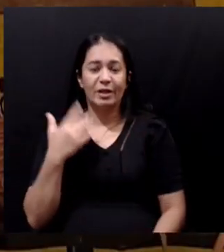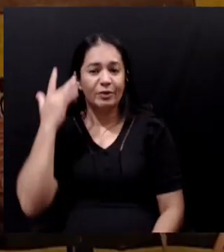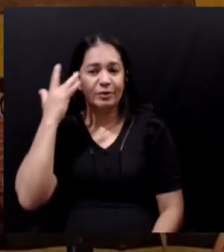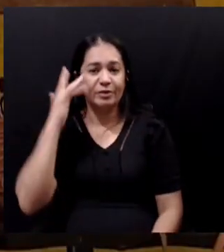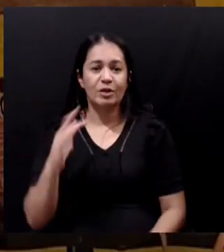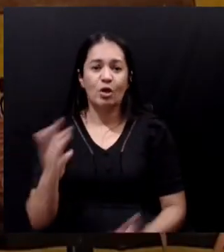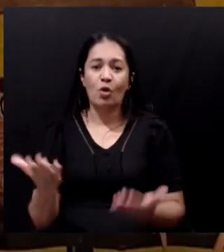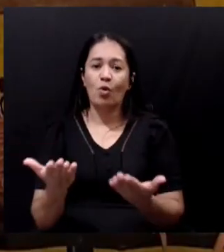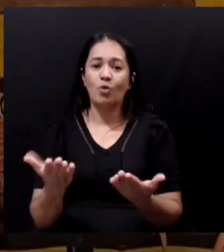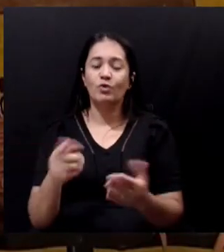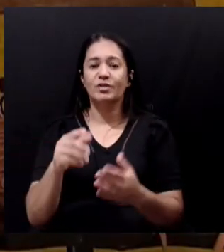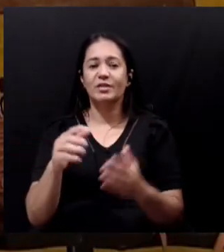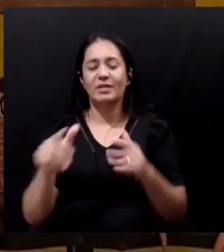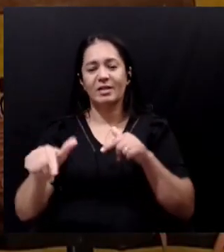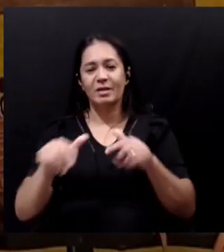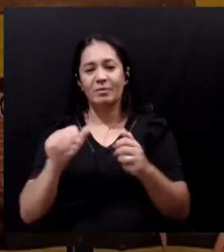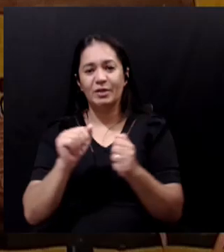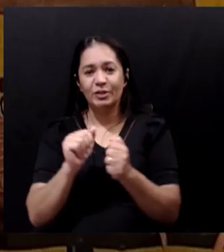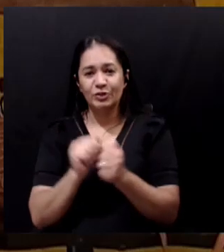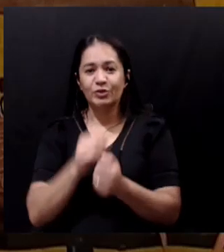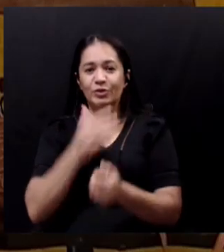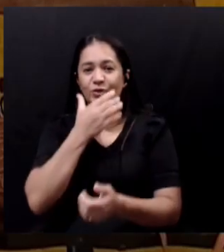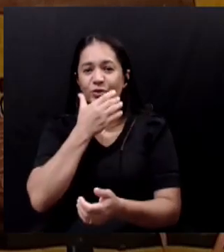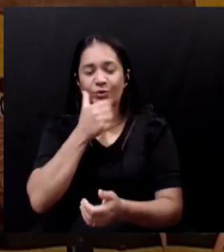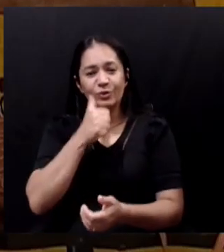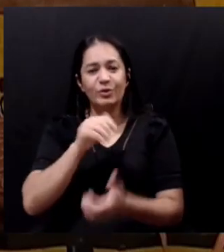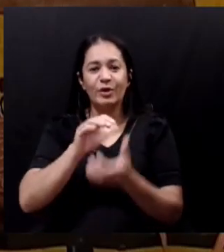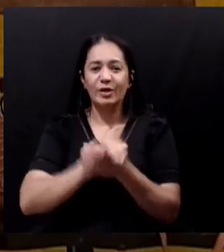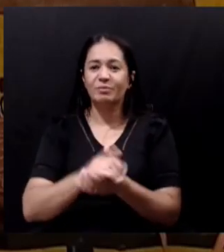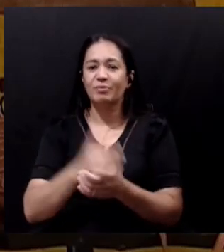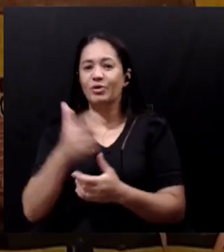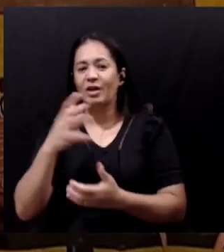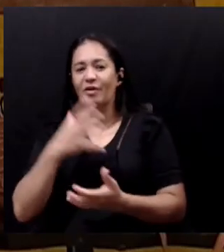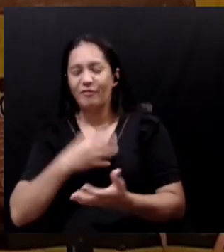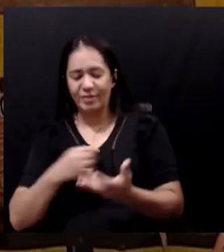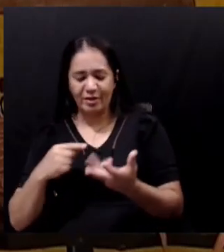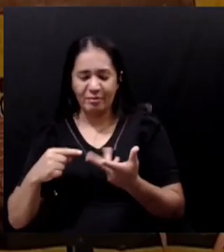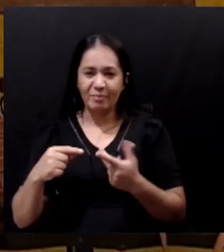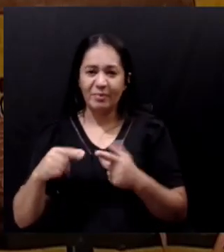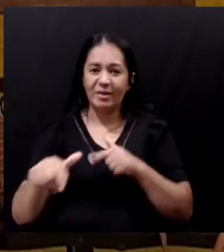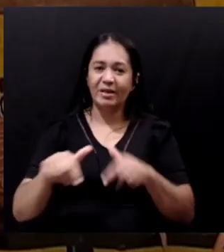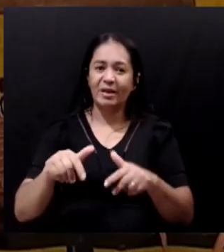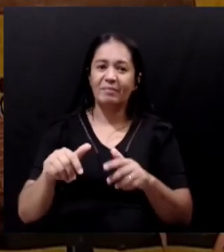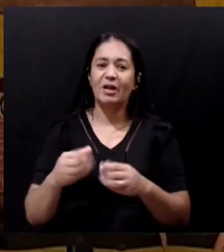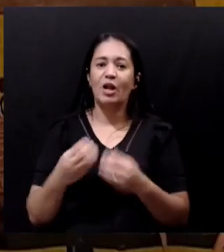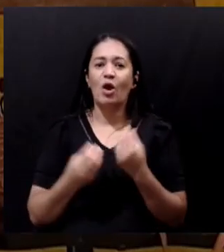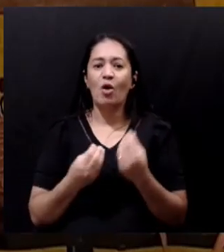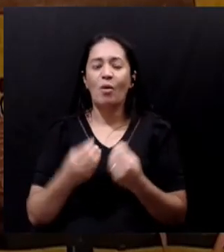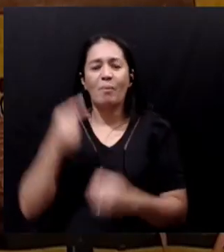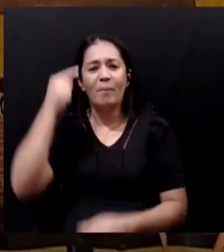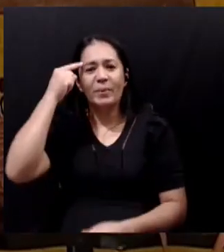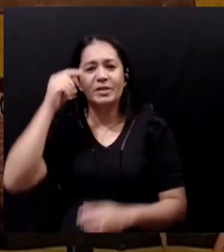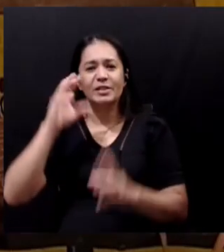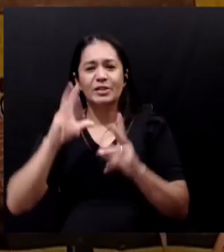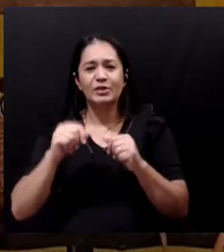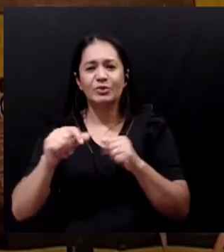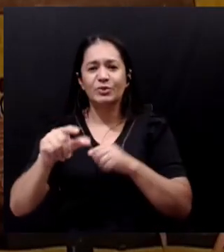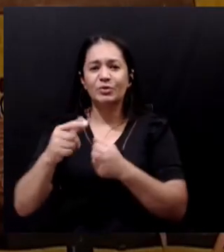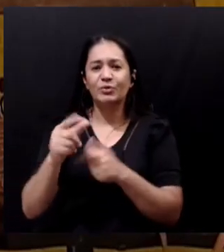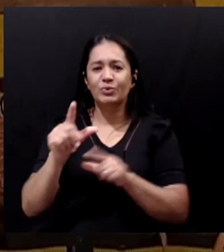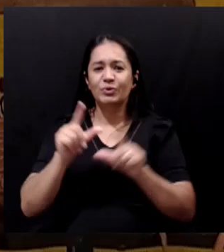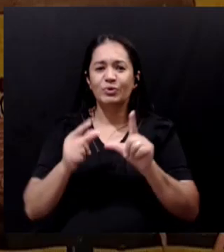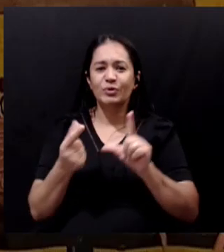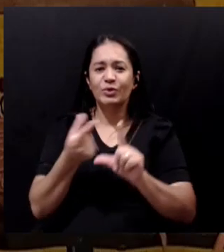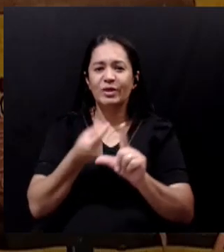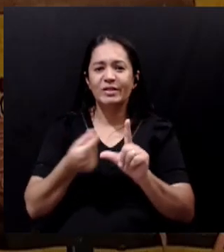filhas também dão uma mão, uma ajuda a entregar, outra ajuda no caixa. Como que é pensar em toda essa logística? Nós sempre, quando